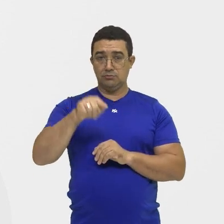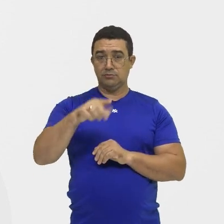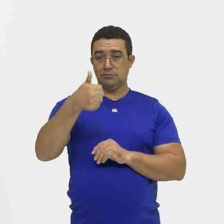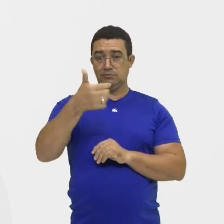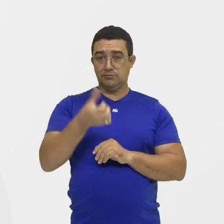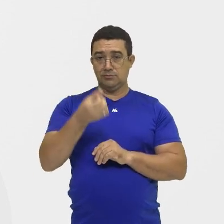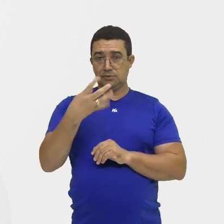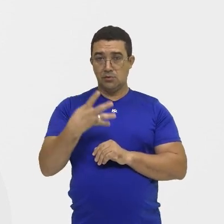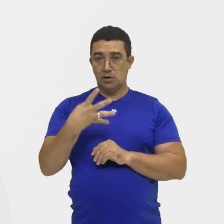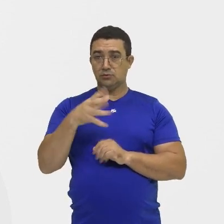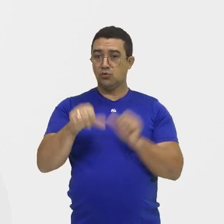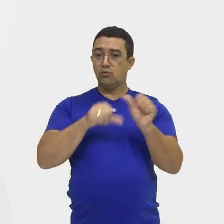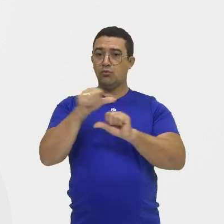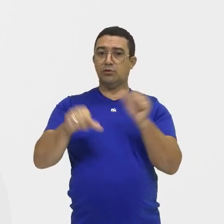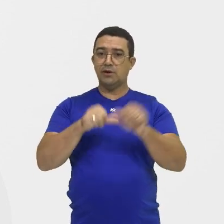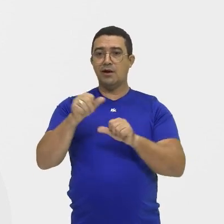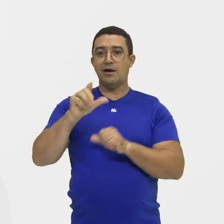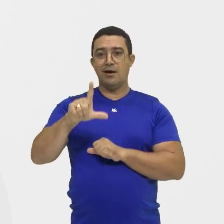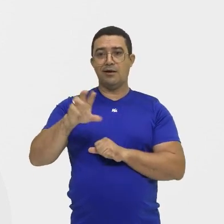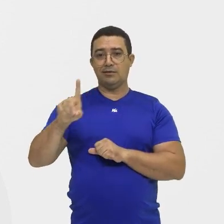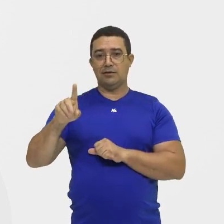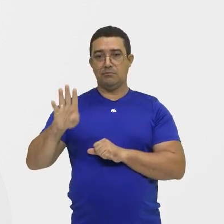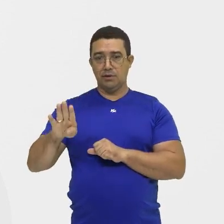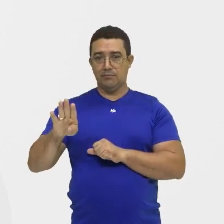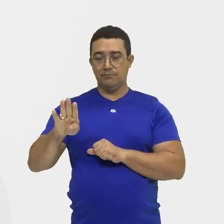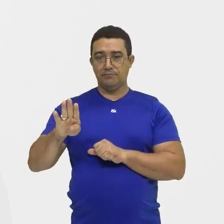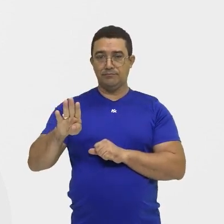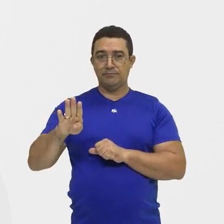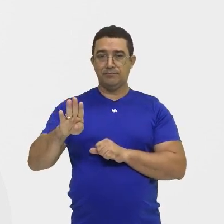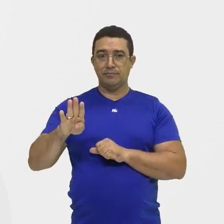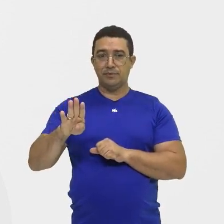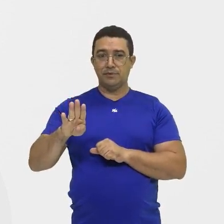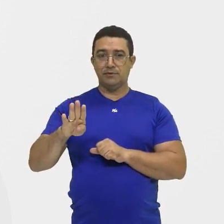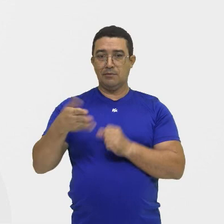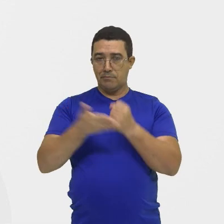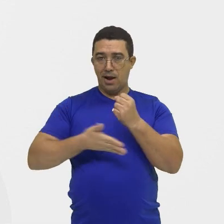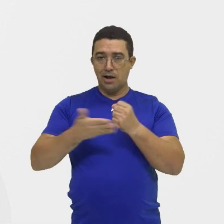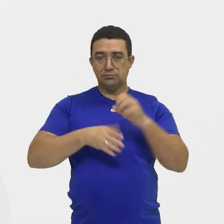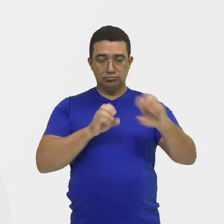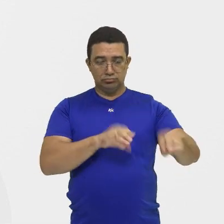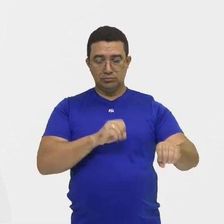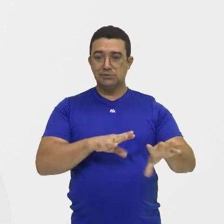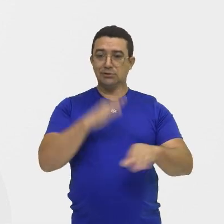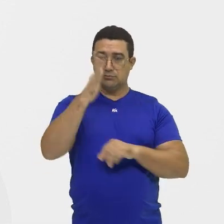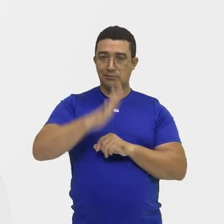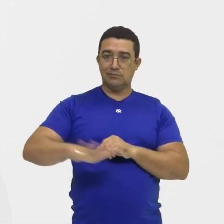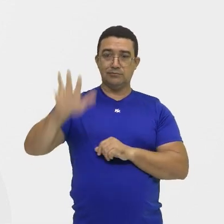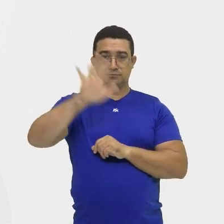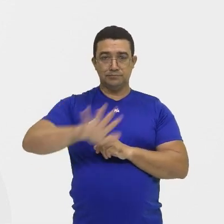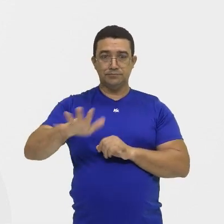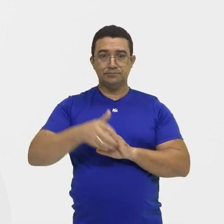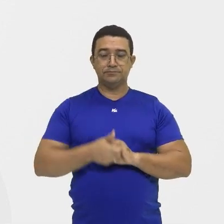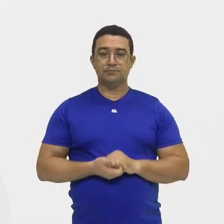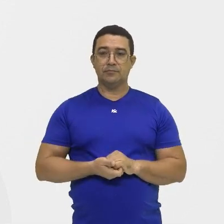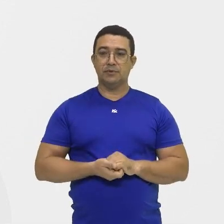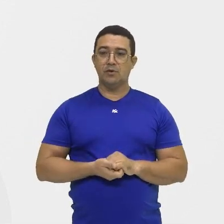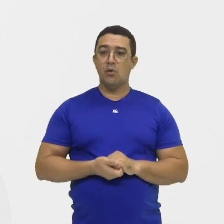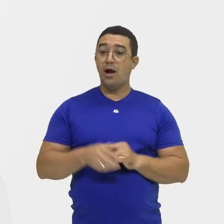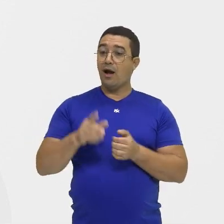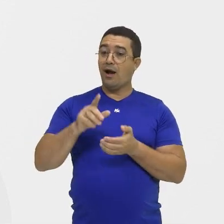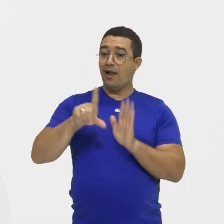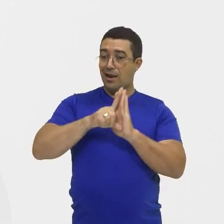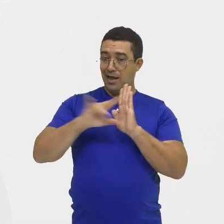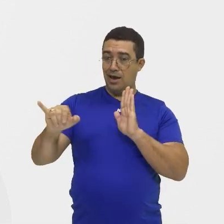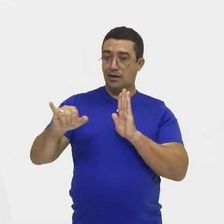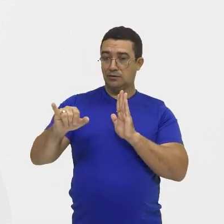de Diretrizes e Bases da Educação Nacional, e é por isso que nós estamos tendo esta aula, porque a lei sancionada pelo presidente Jair Bolsonaro,